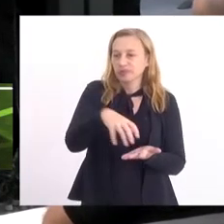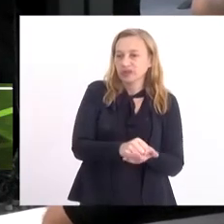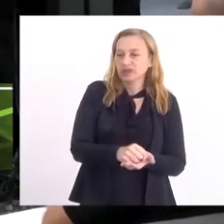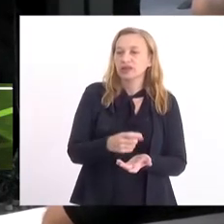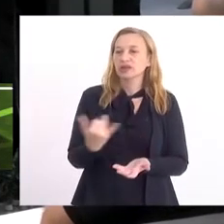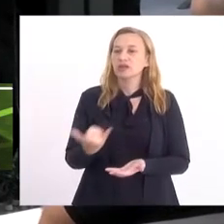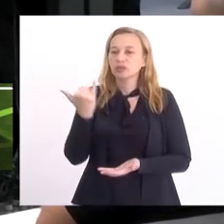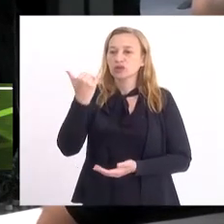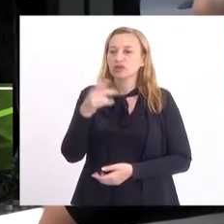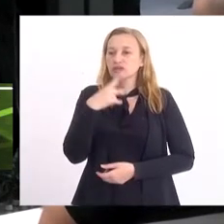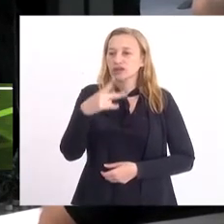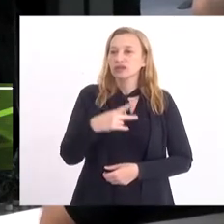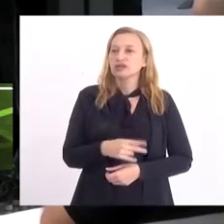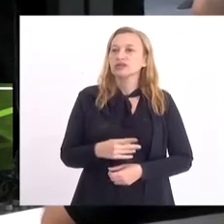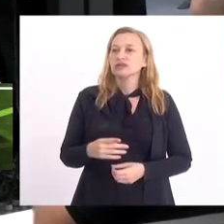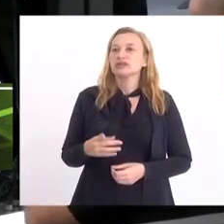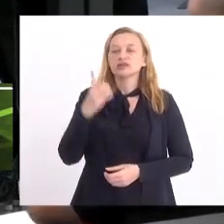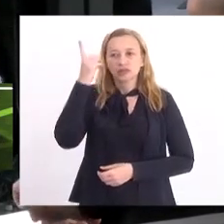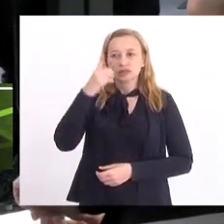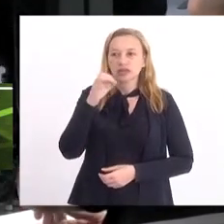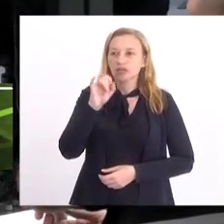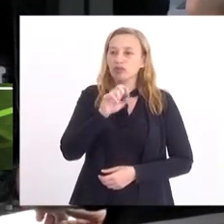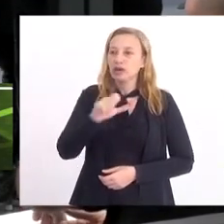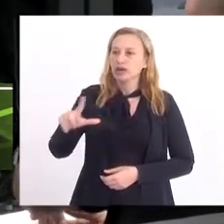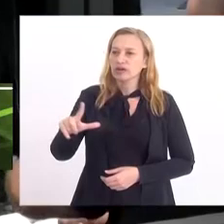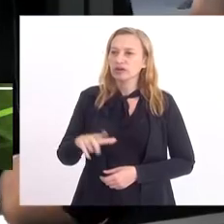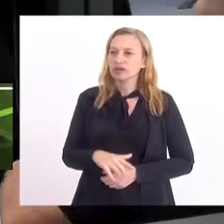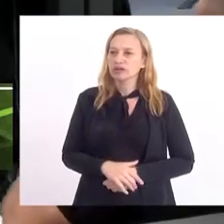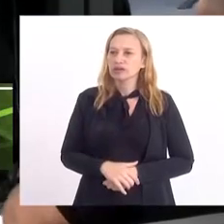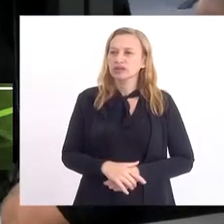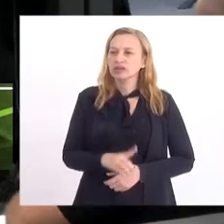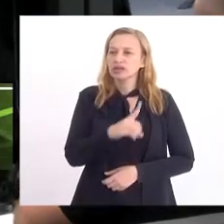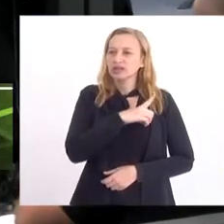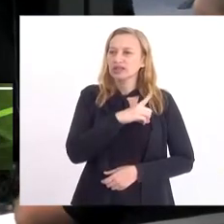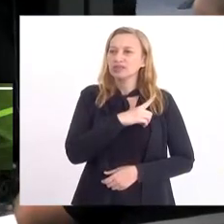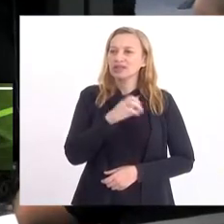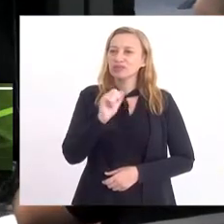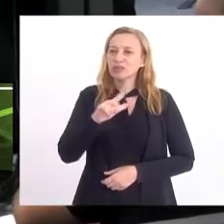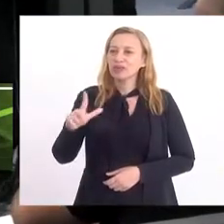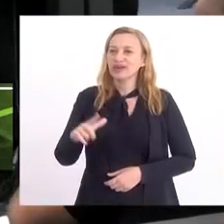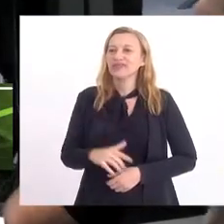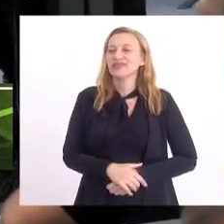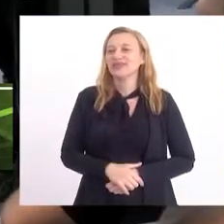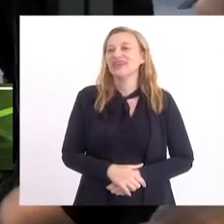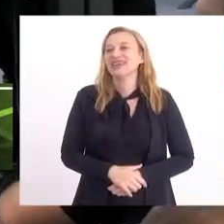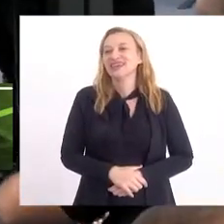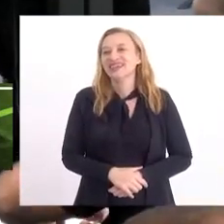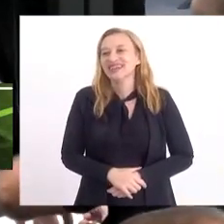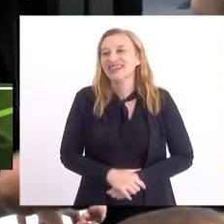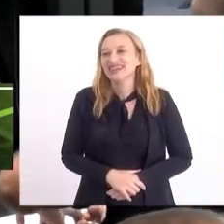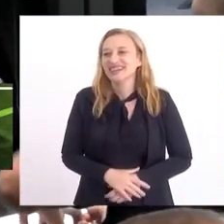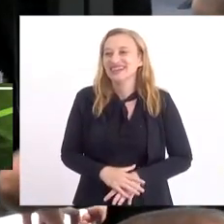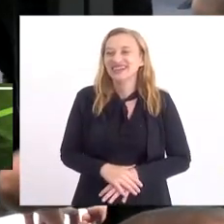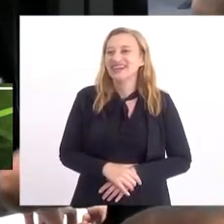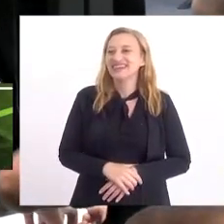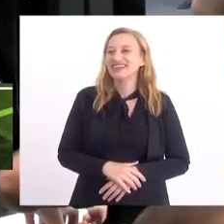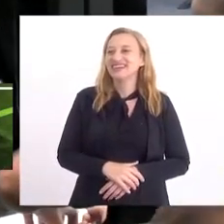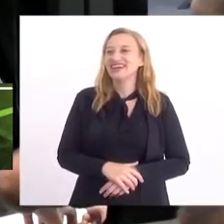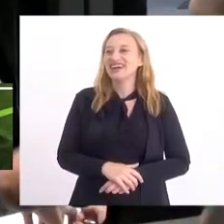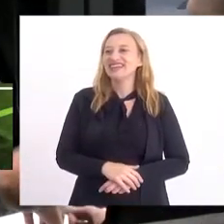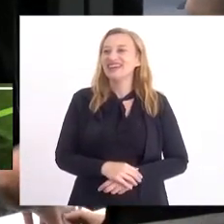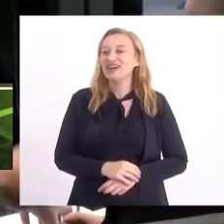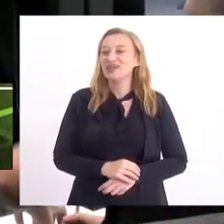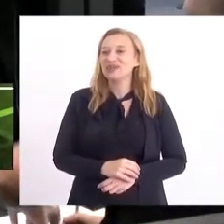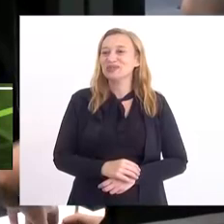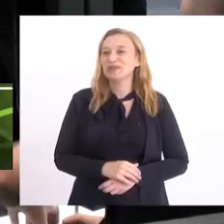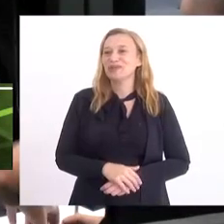importante fazer. Vou passar a palavra ao deputado Paul Bell. Delegado Paul Bell. Olha, pode ser candidato a federal, hein, Paul Bell? Deputado é o parente. Está no